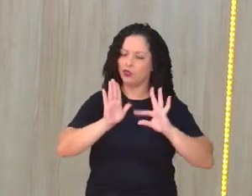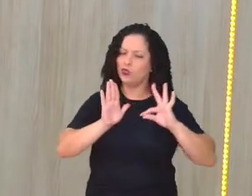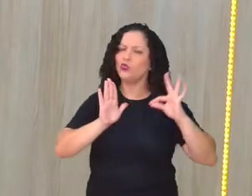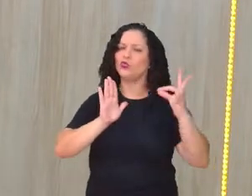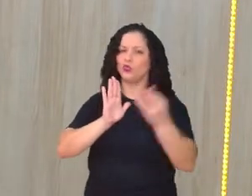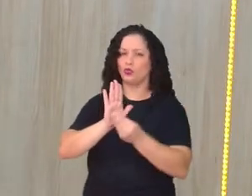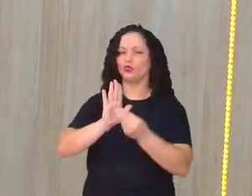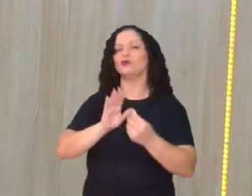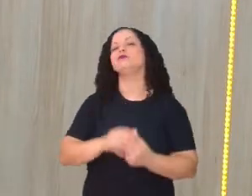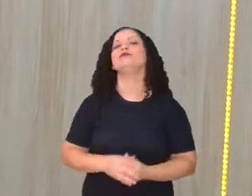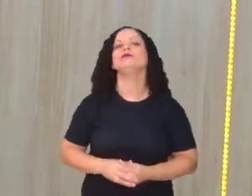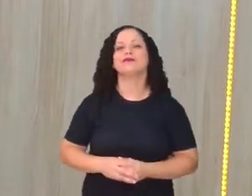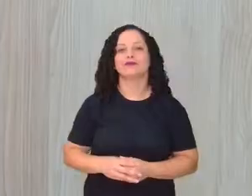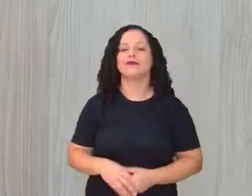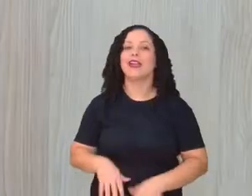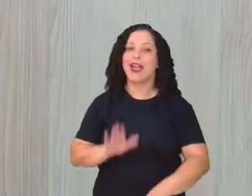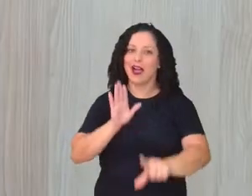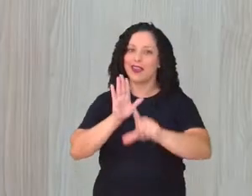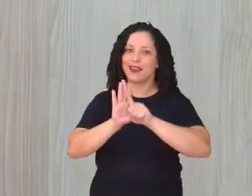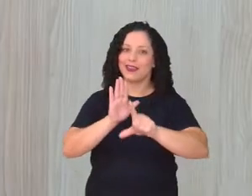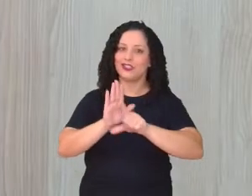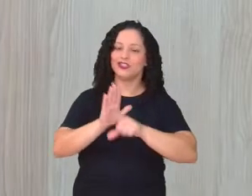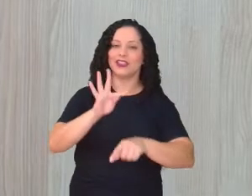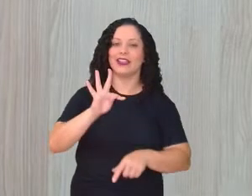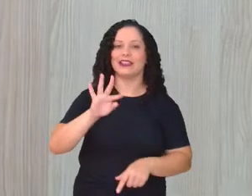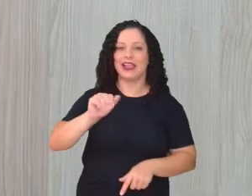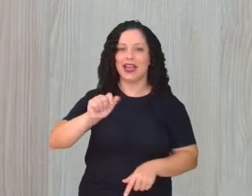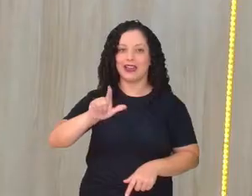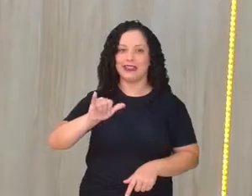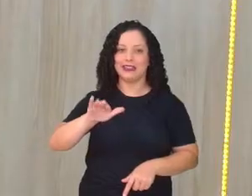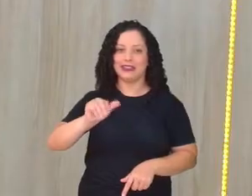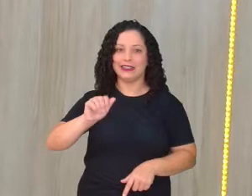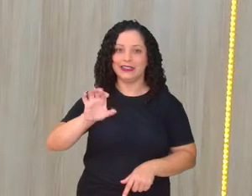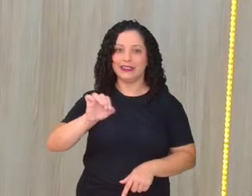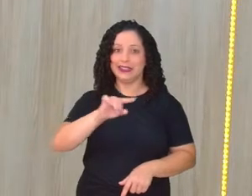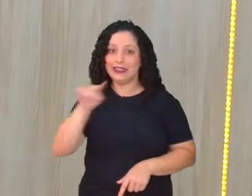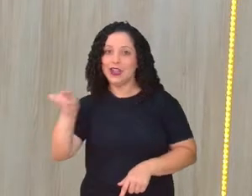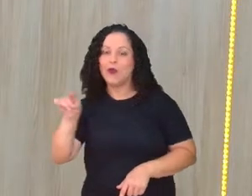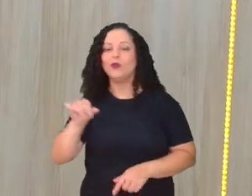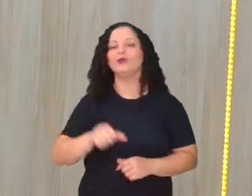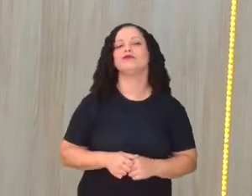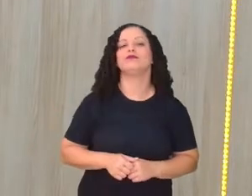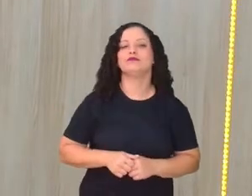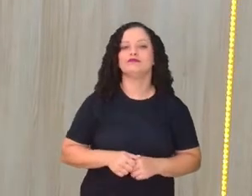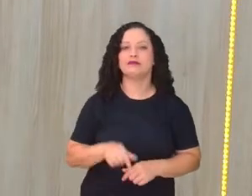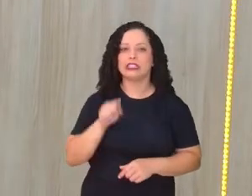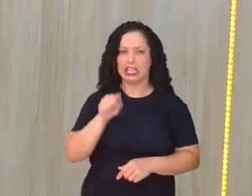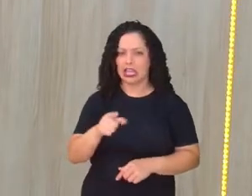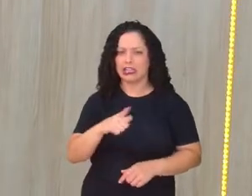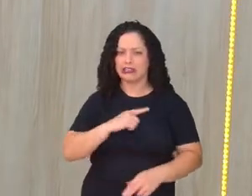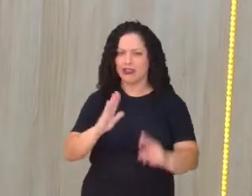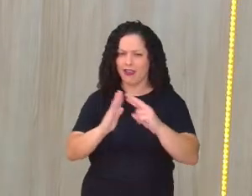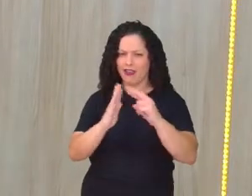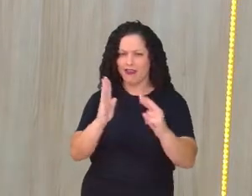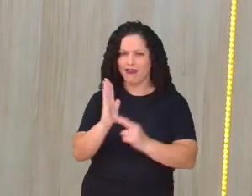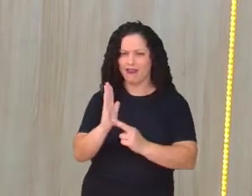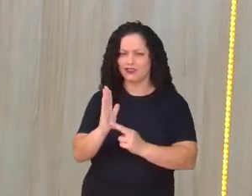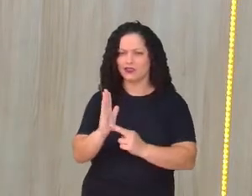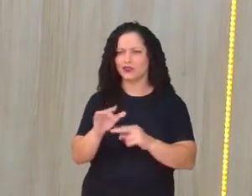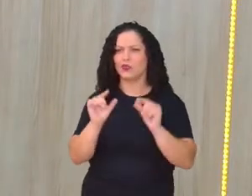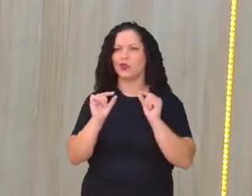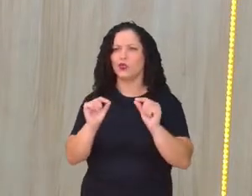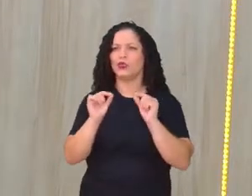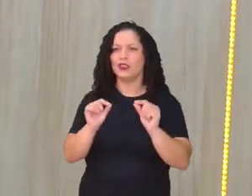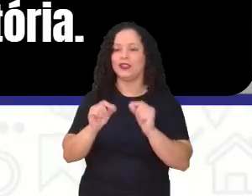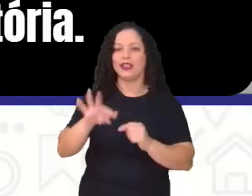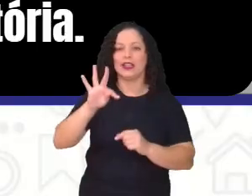As leis de Italião. Isso, que é o que a gente vai falar. Essas leis obedeciam um princípio. Aqui, ó, o princípio